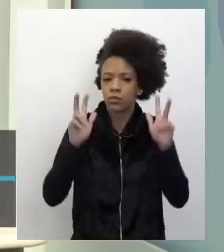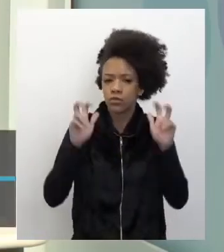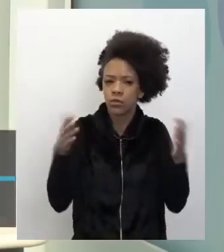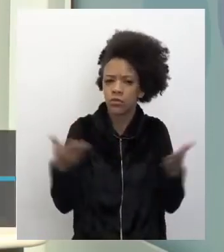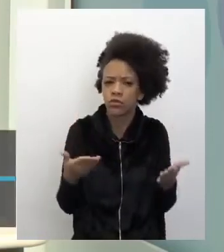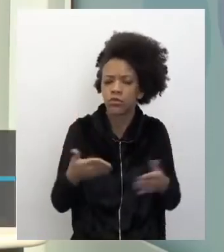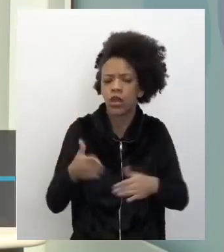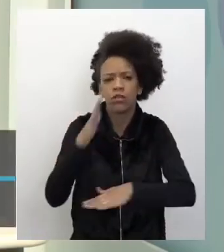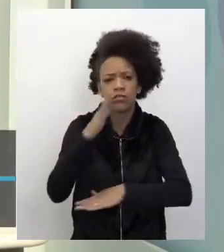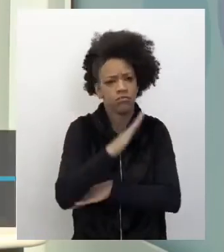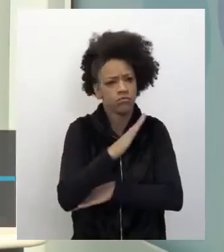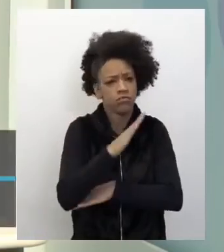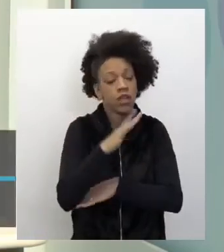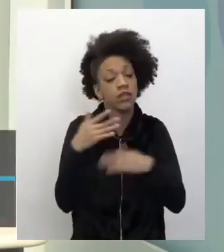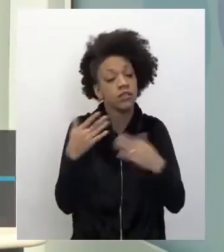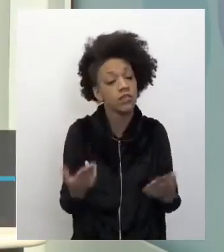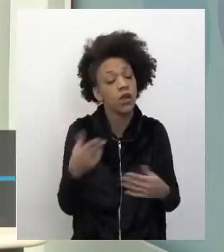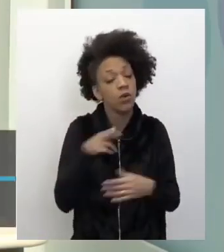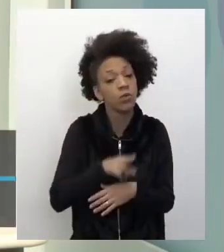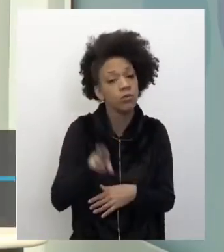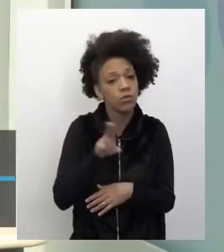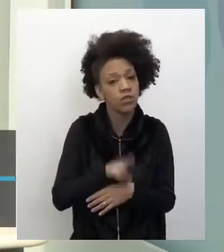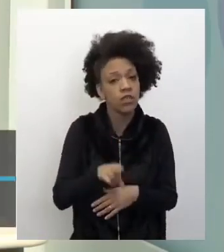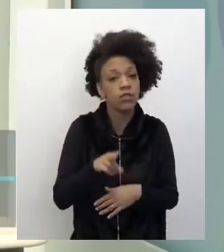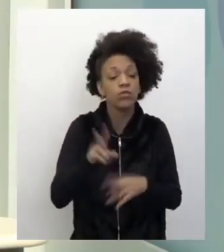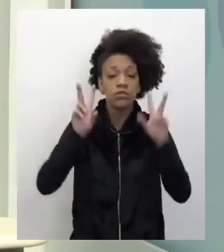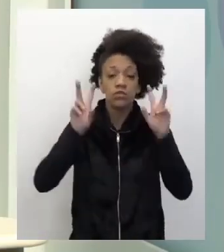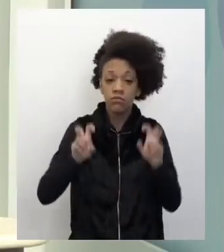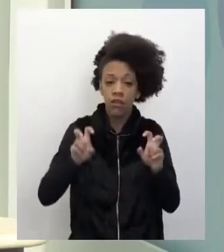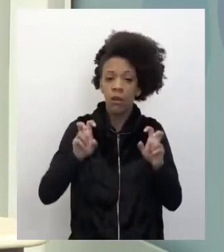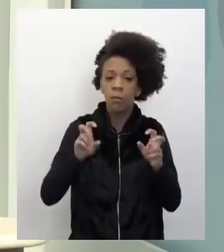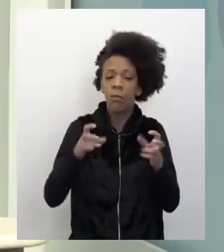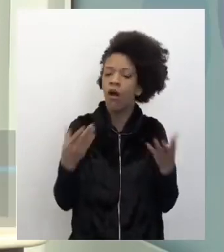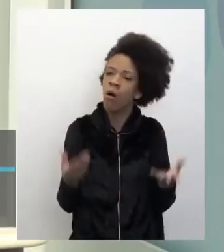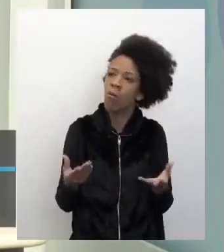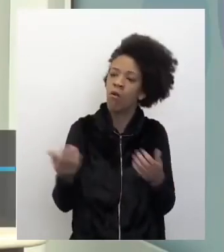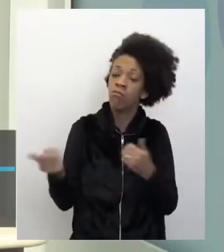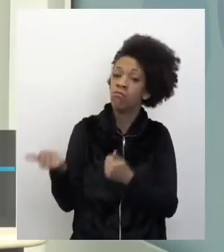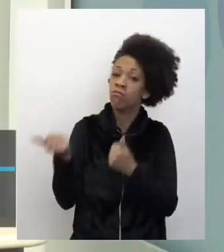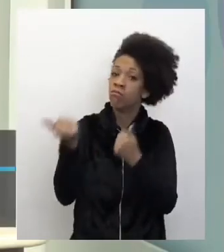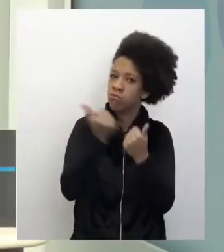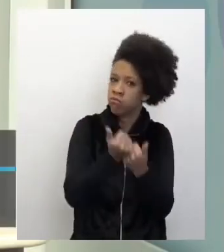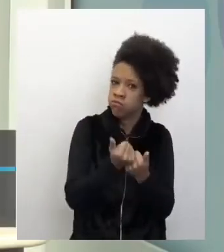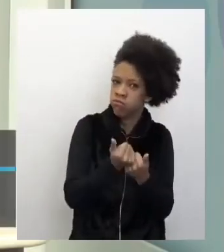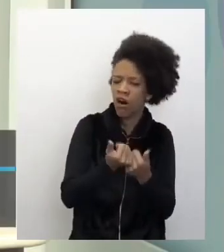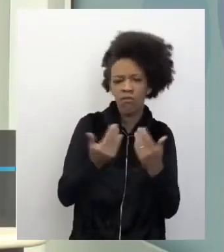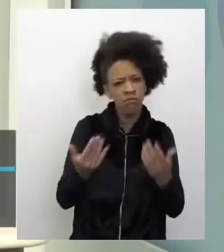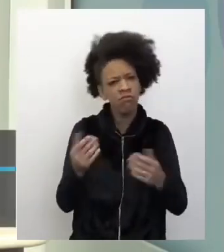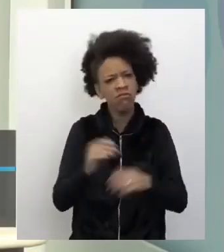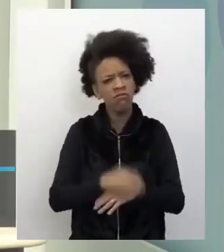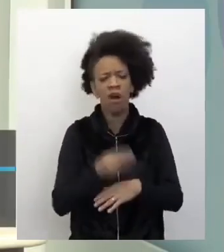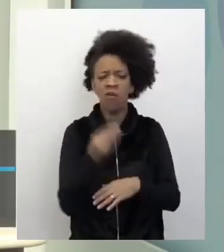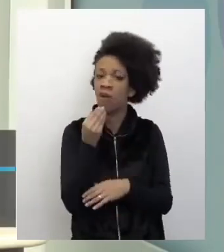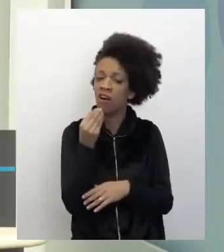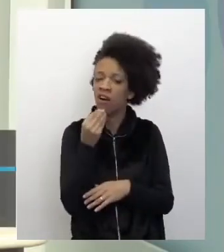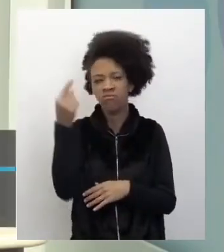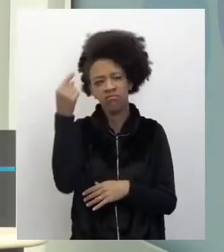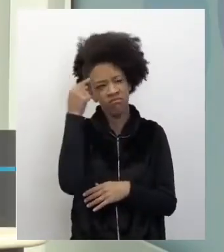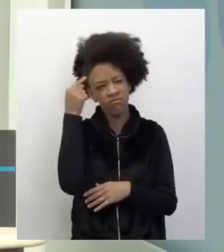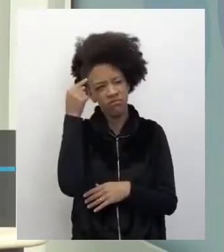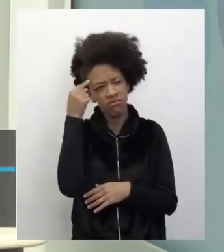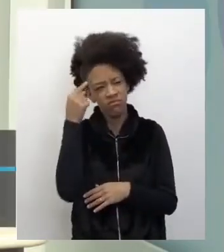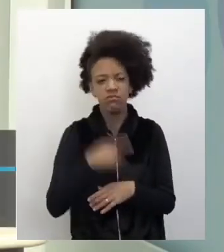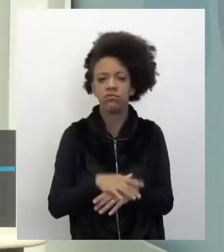cartografia. Então, a gente está utilizando essa temática, como aqui possibilidades para pensar a questão